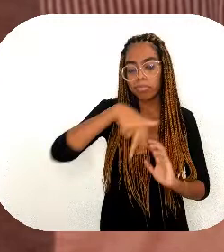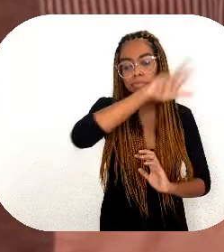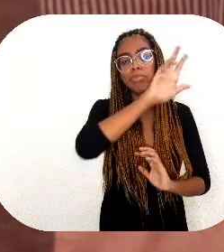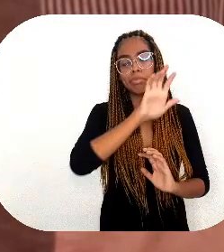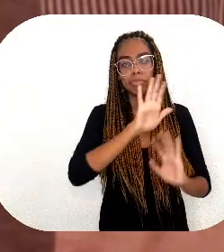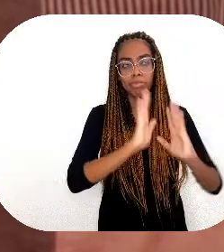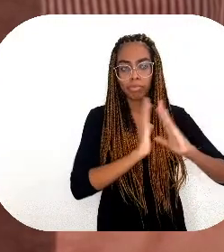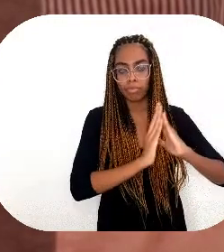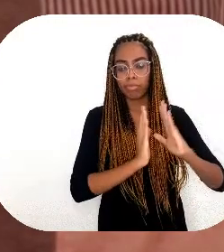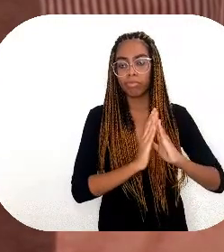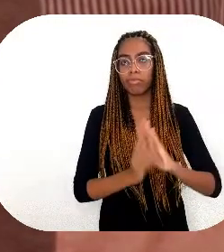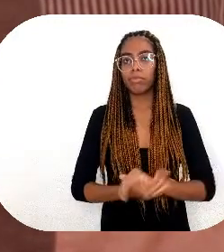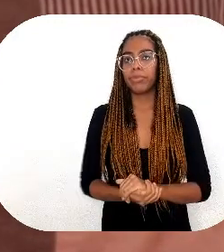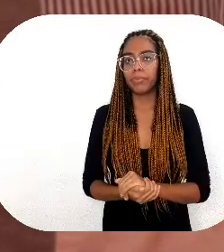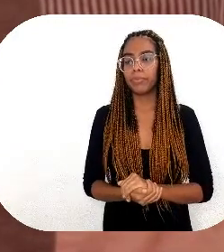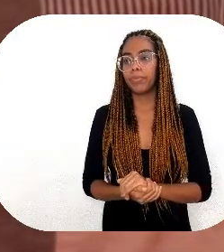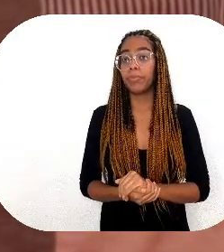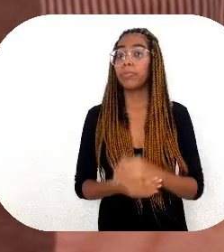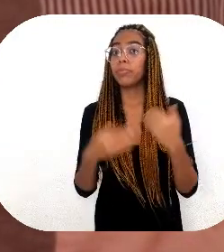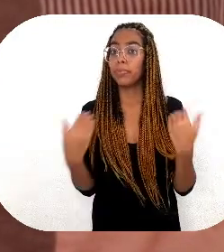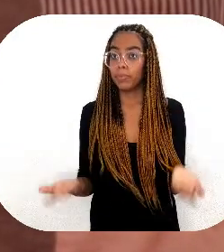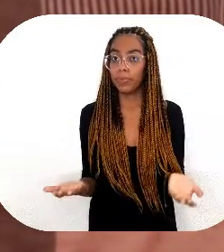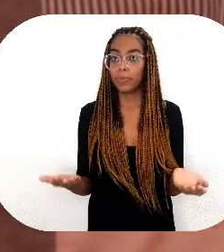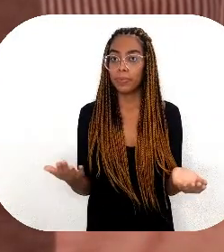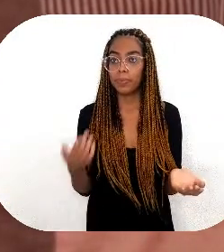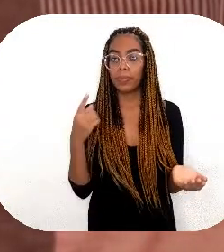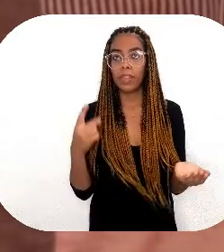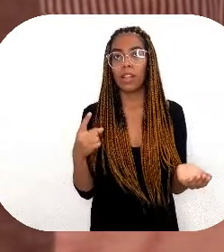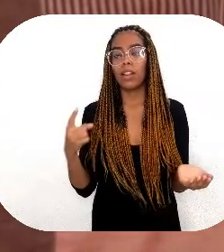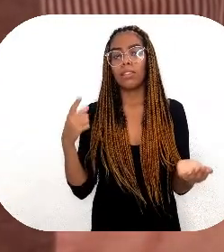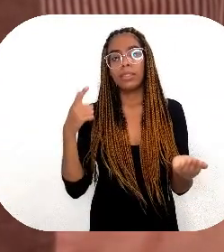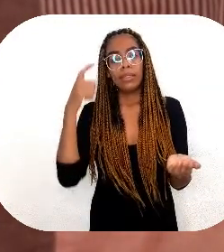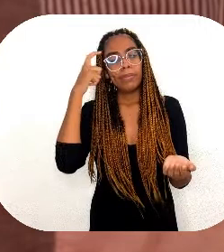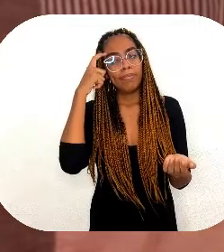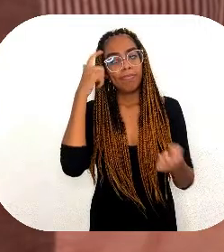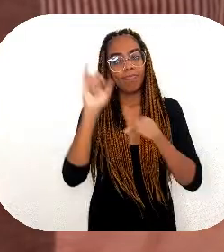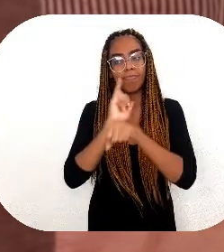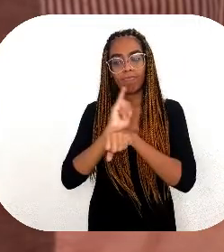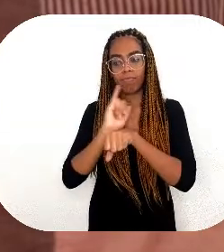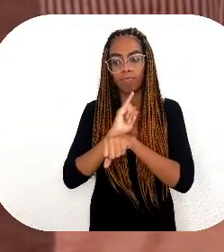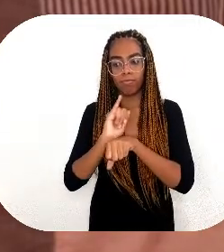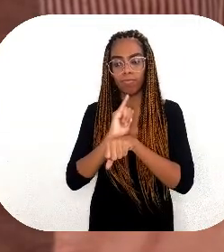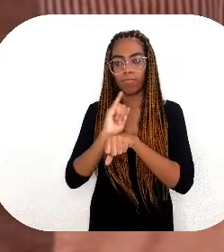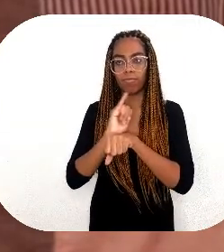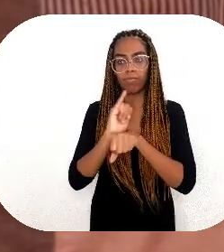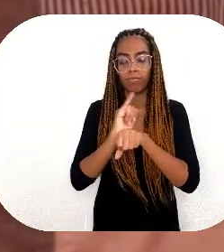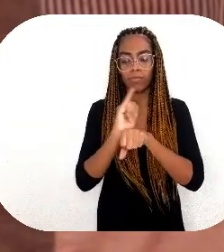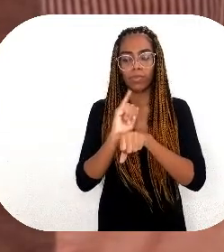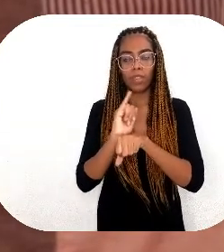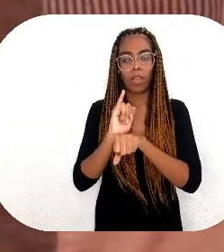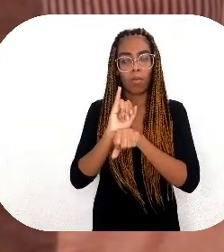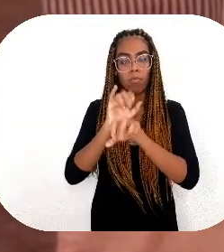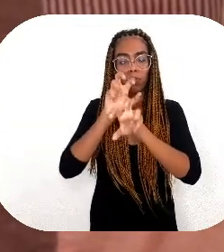nada, foi para casa. Anansi, então, acatou a ideia do pequeno filho, amarrou